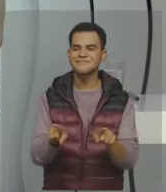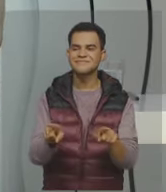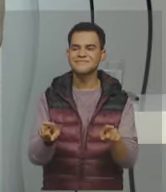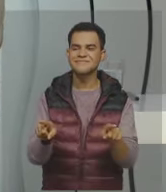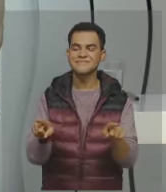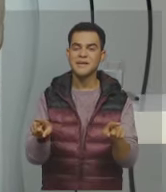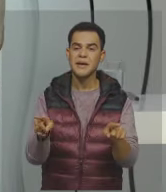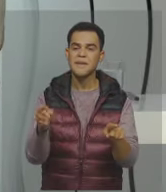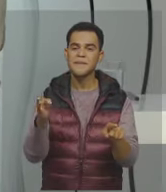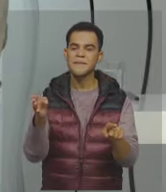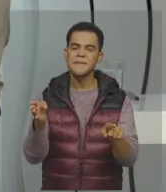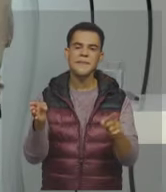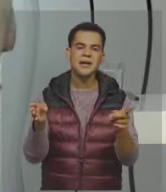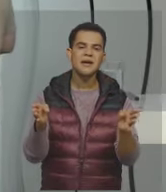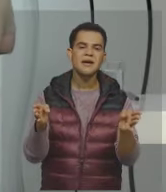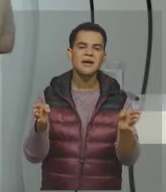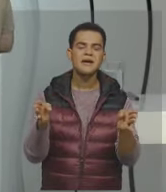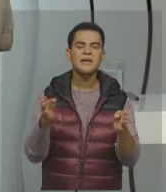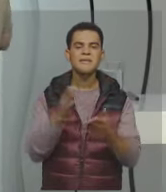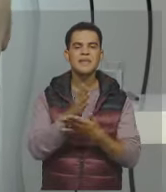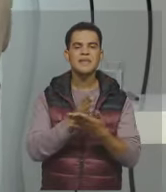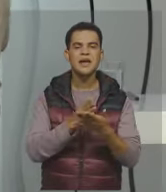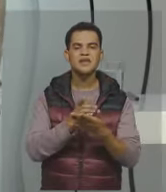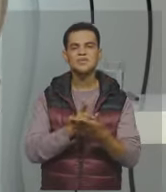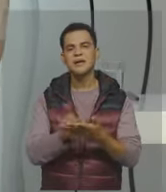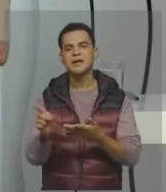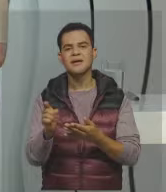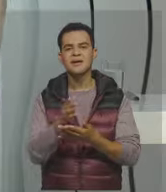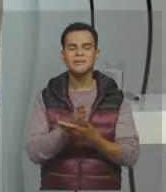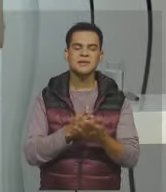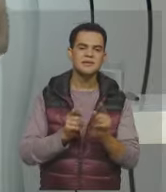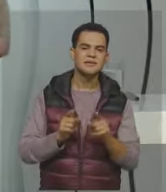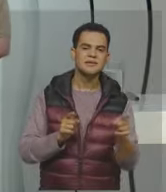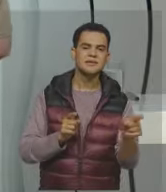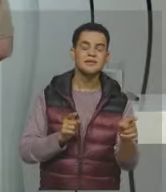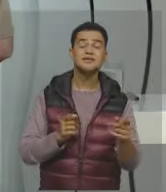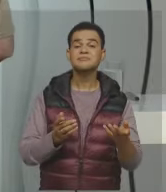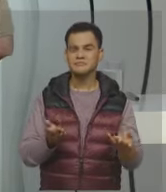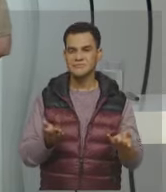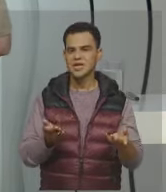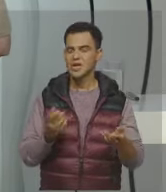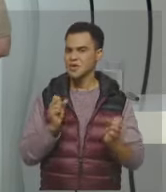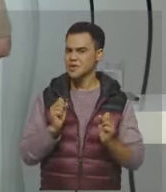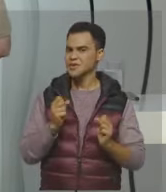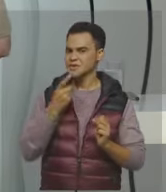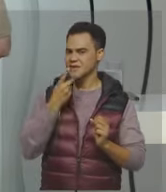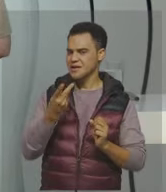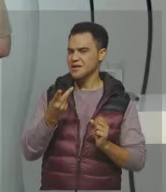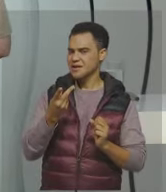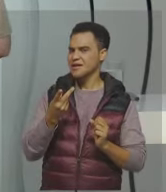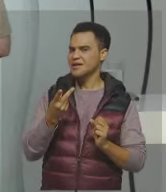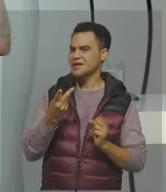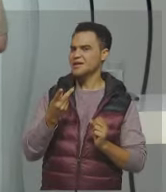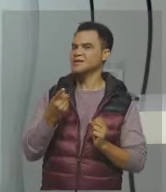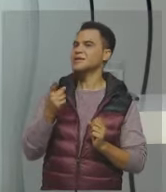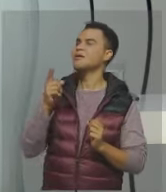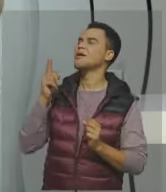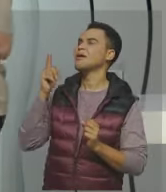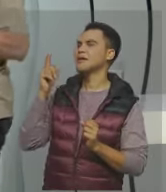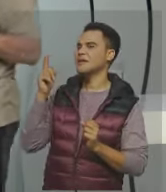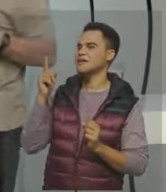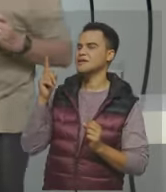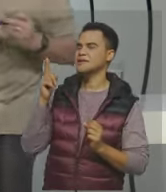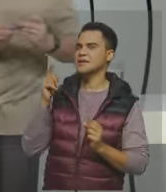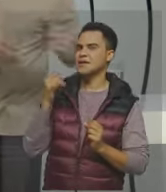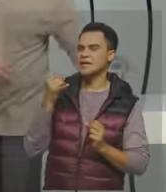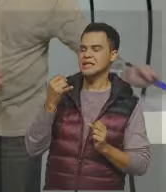passando aqui, desse outro lado. Então, a gente consegue dizer com segurança que aqui eu tenho... A caneta está